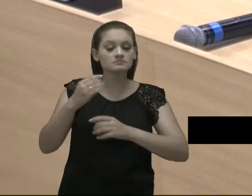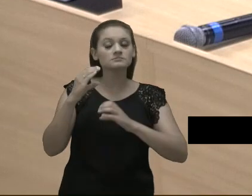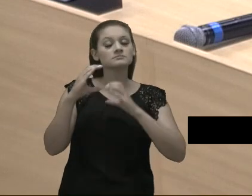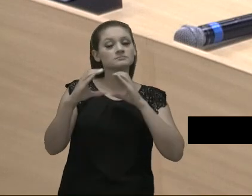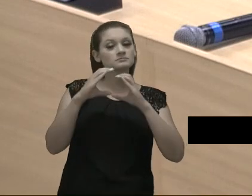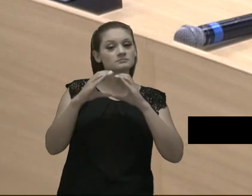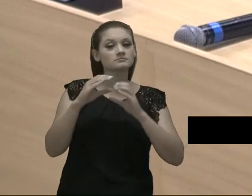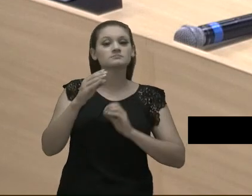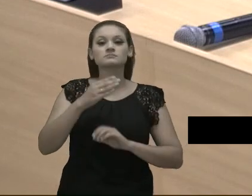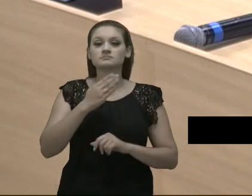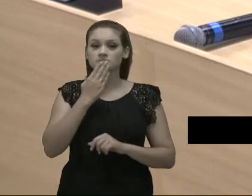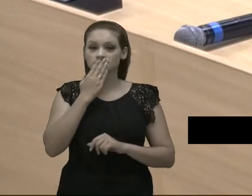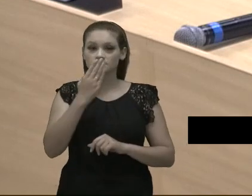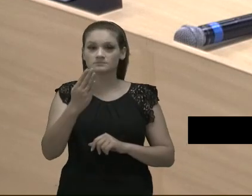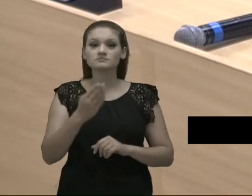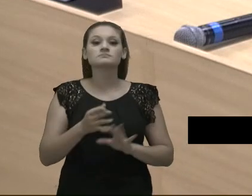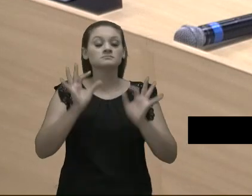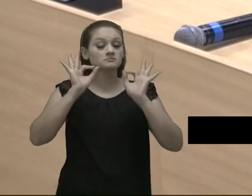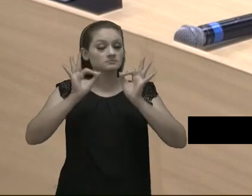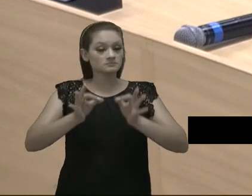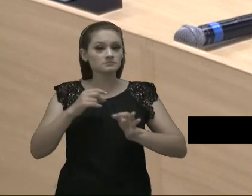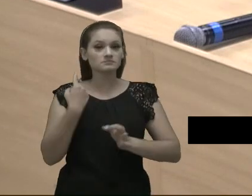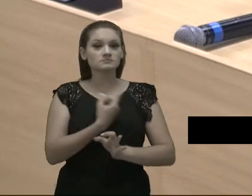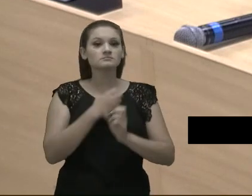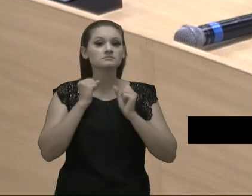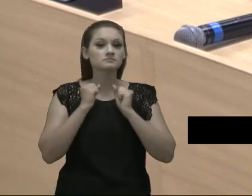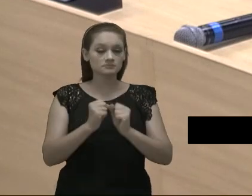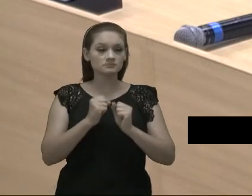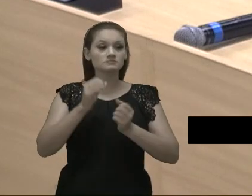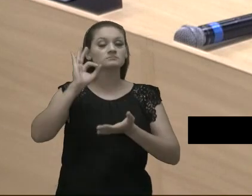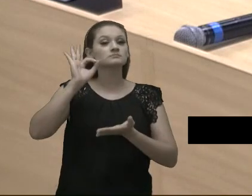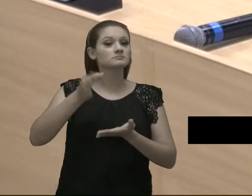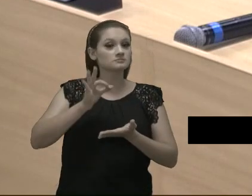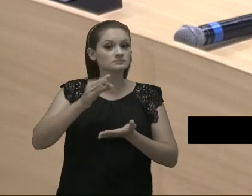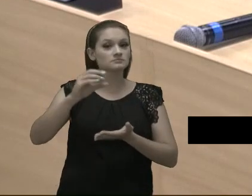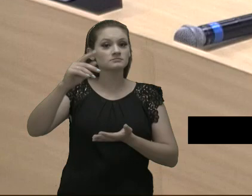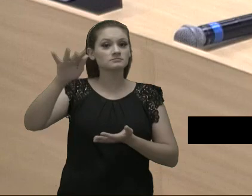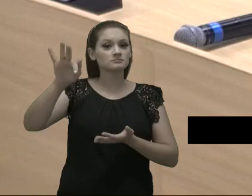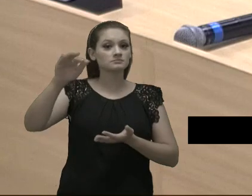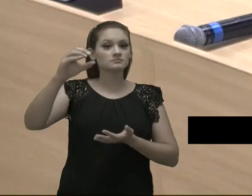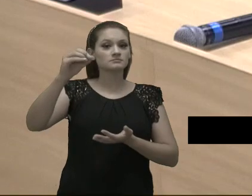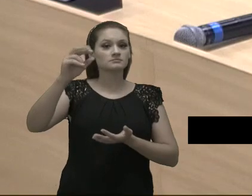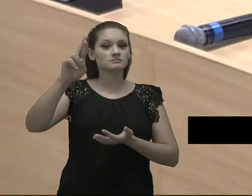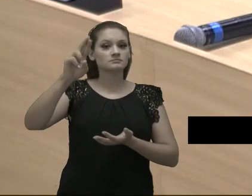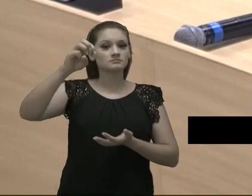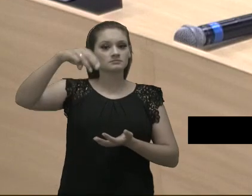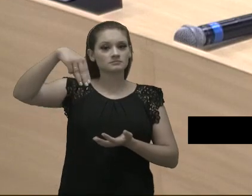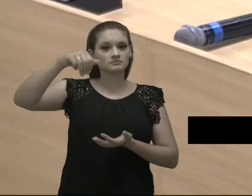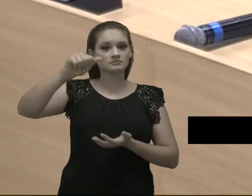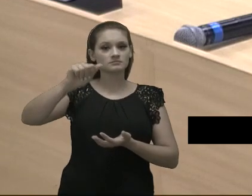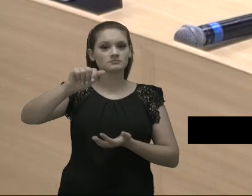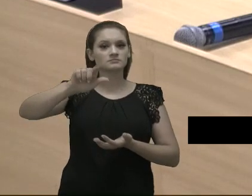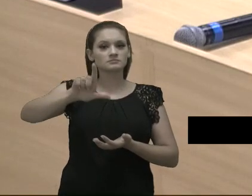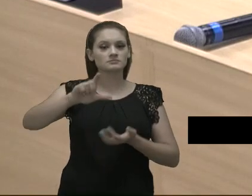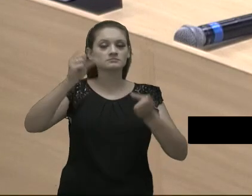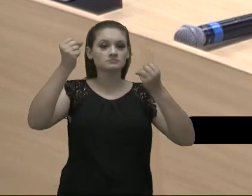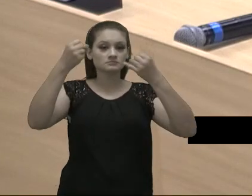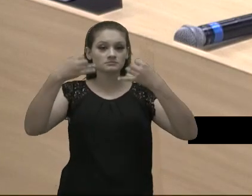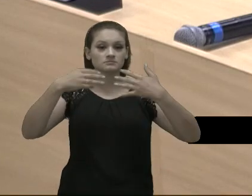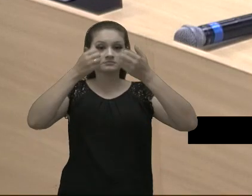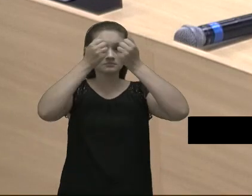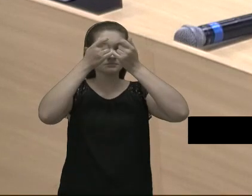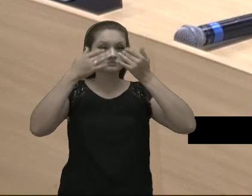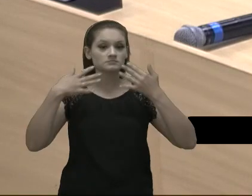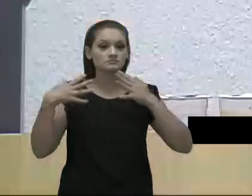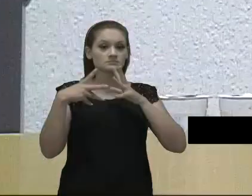gente peça que faça Sim. de maneira formal, para que a gente possa responder de maneira formal também e não ter desvio de informação nenhuma e contribuir de maneira muito clara e transparente com tudo,